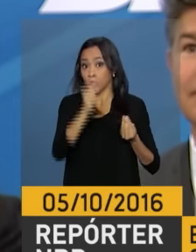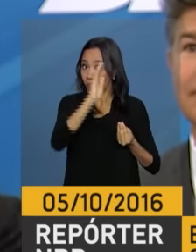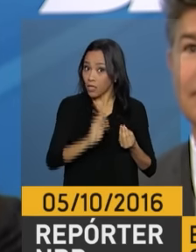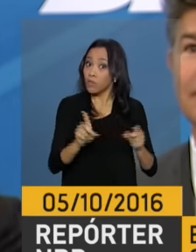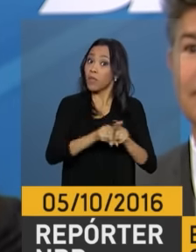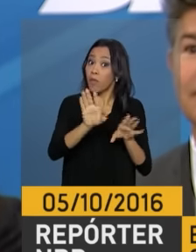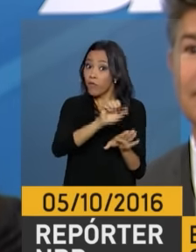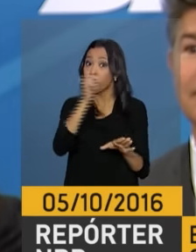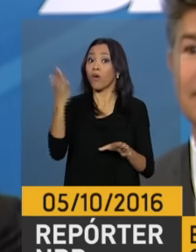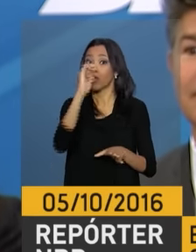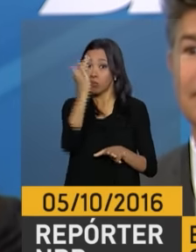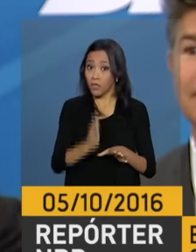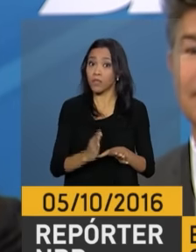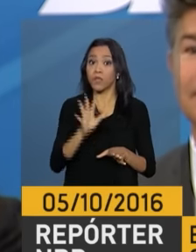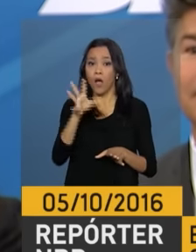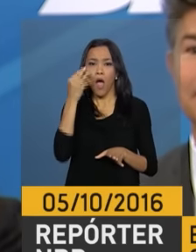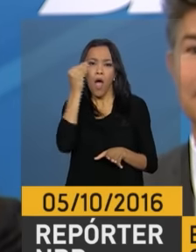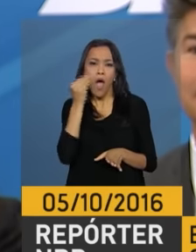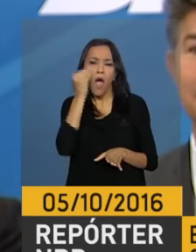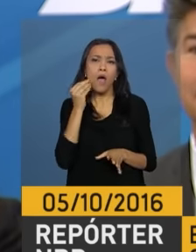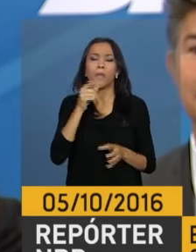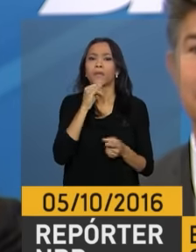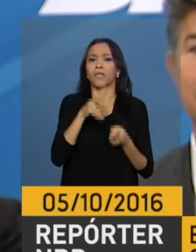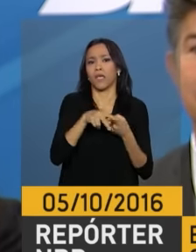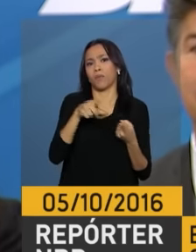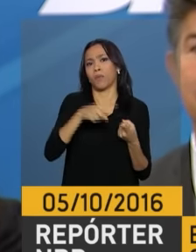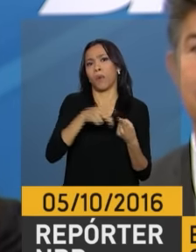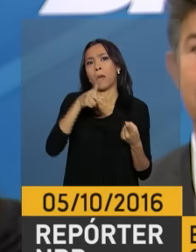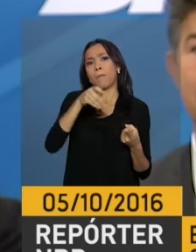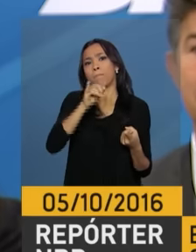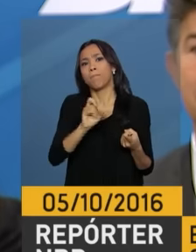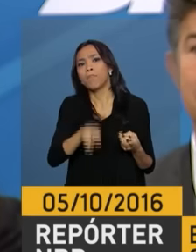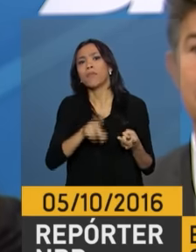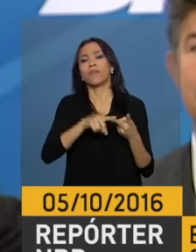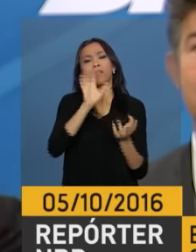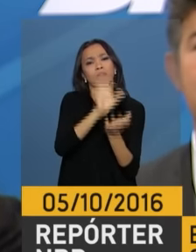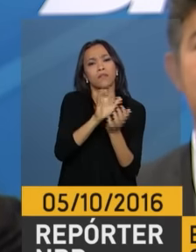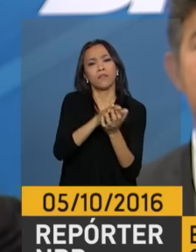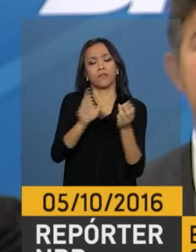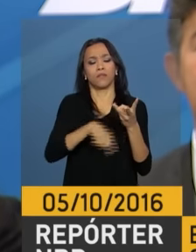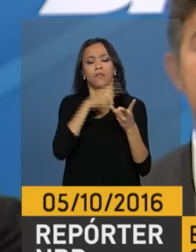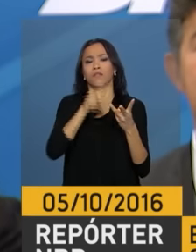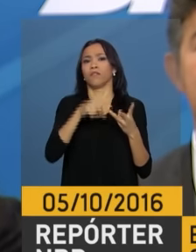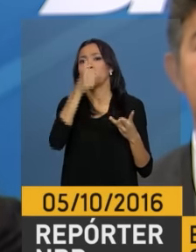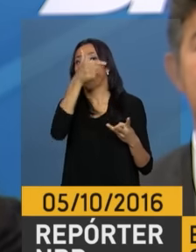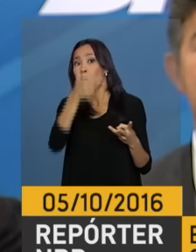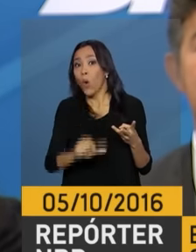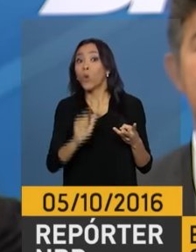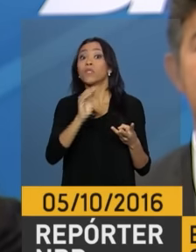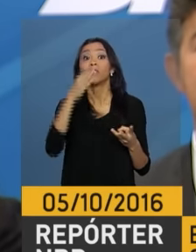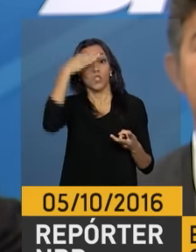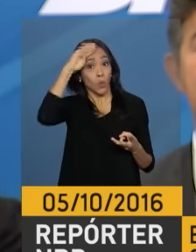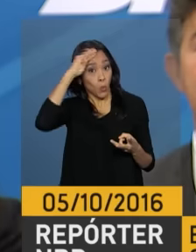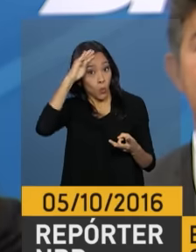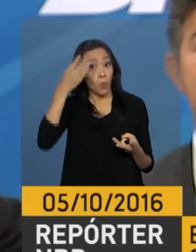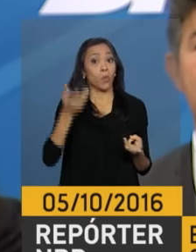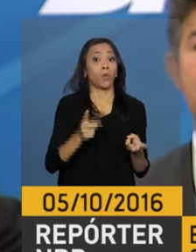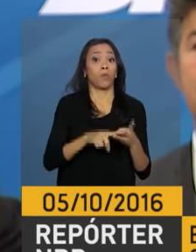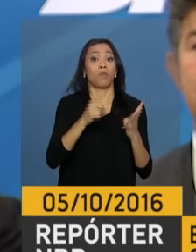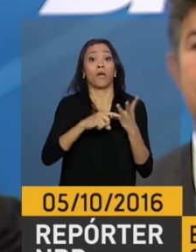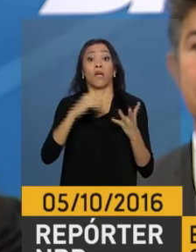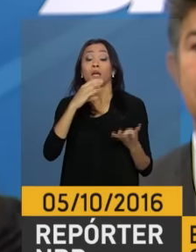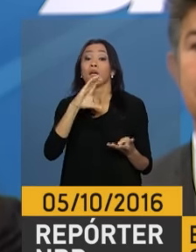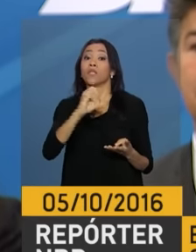e internacionais, como o PIN, Mãe Coruja Pernambucana, o Educa Tu Hijo de Cuba, Chile